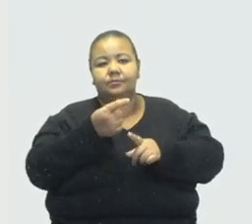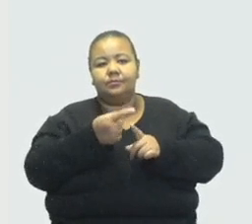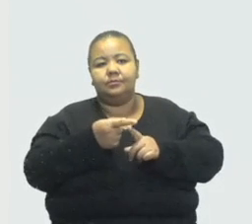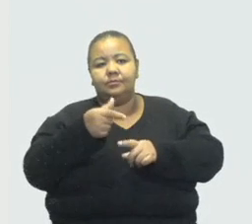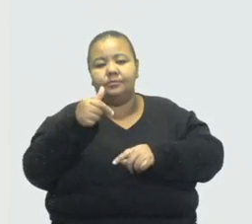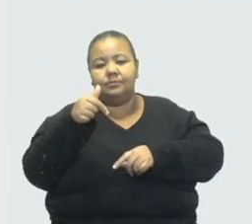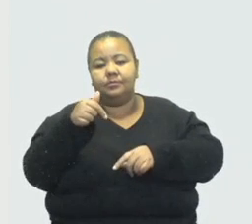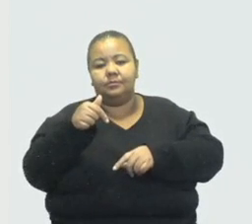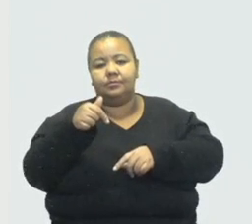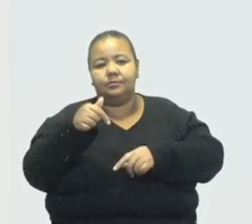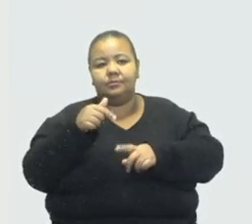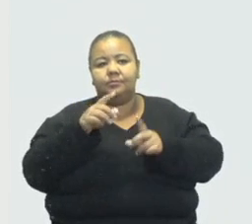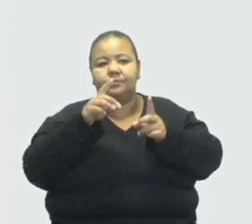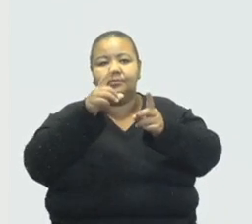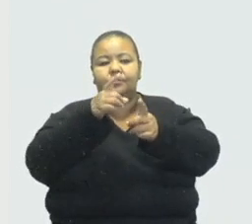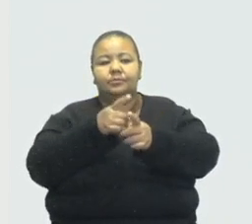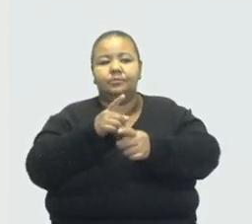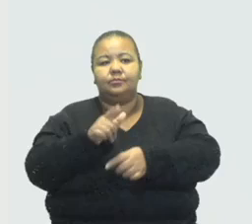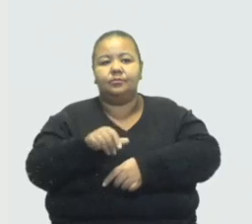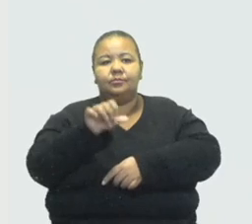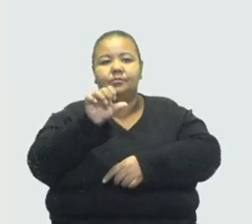7, vamos encontrar, que é